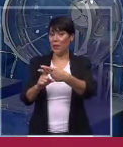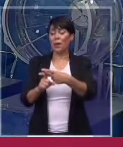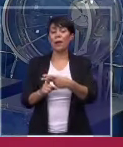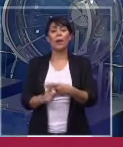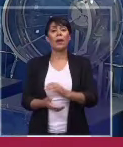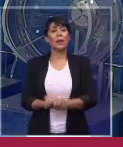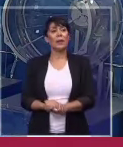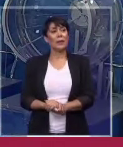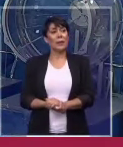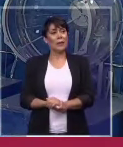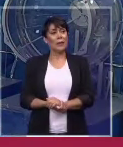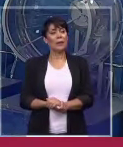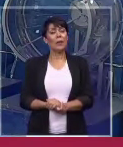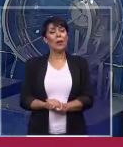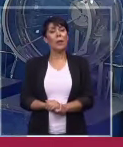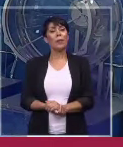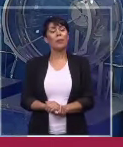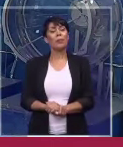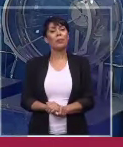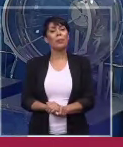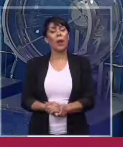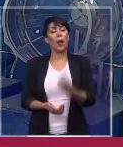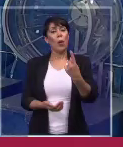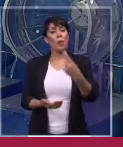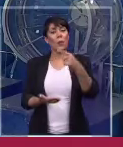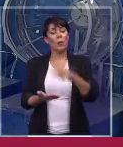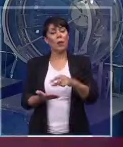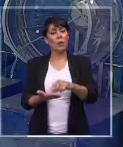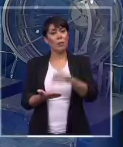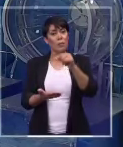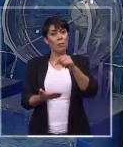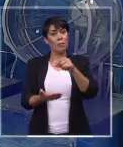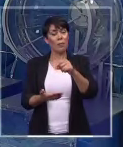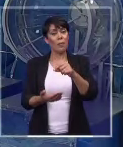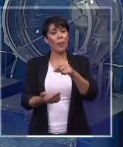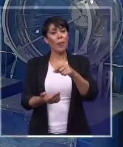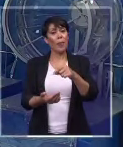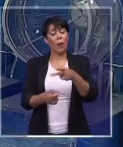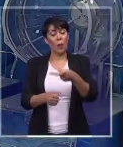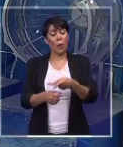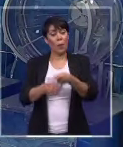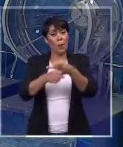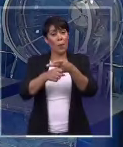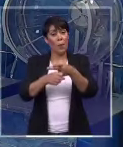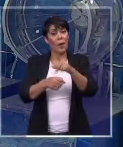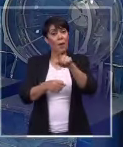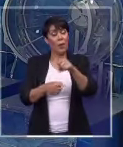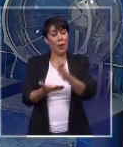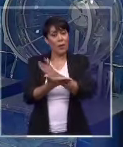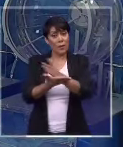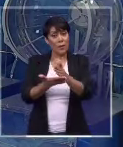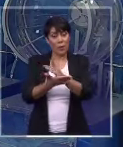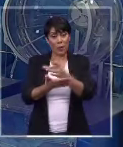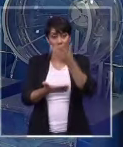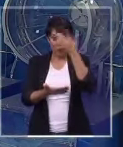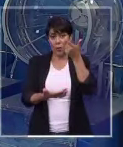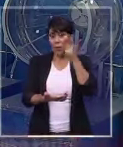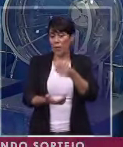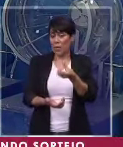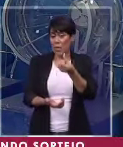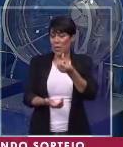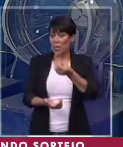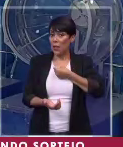2054. No primeiro sorteio, o valor a ser distribuído entre os acertadores dos seis